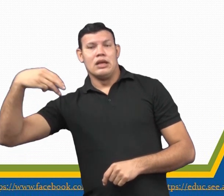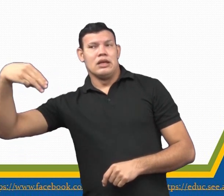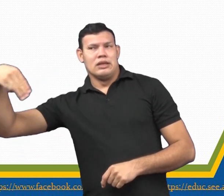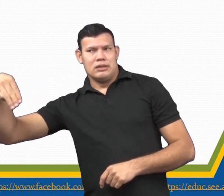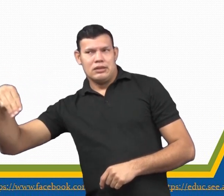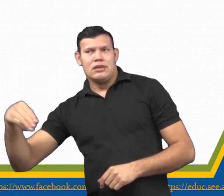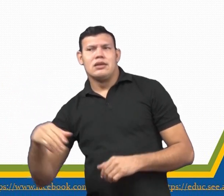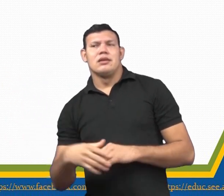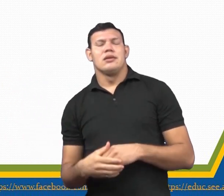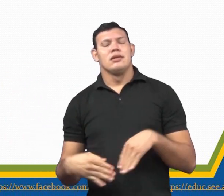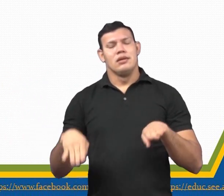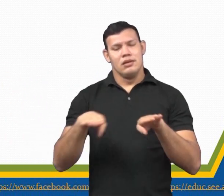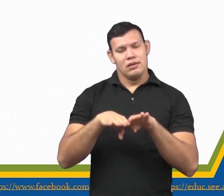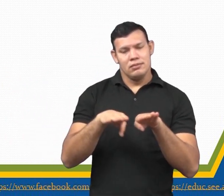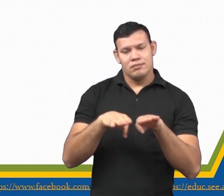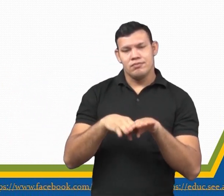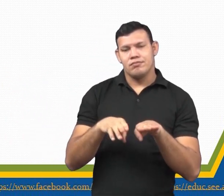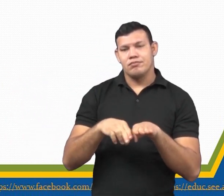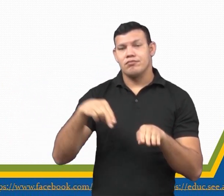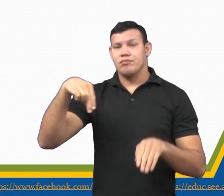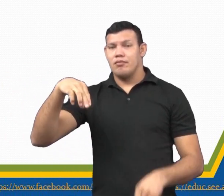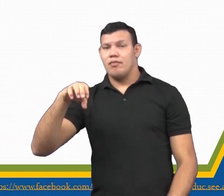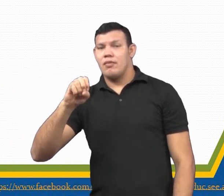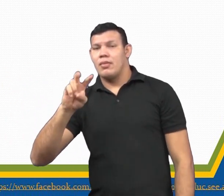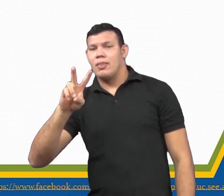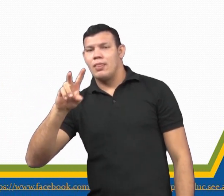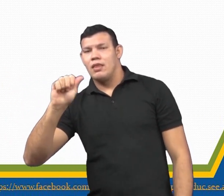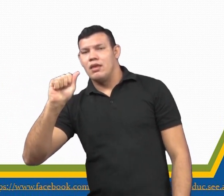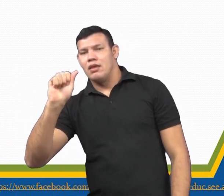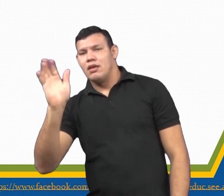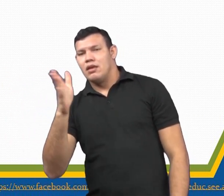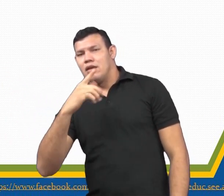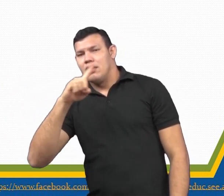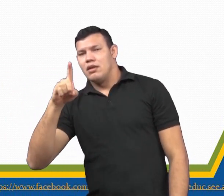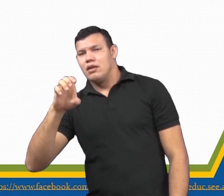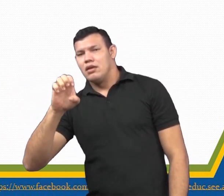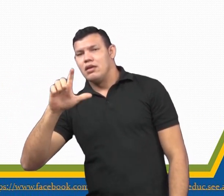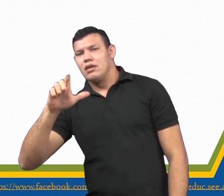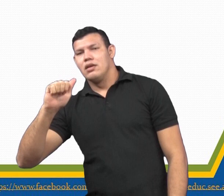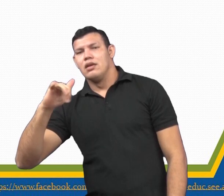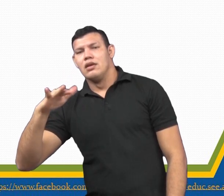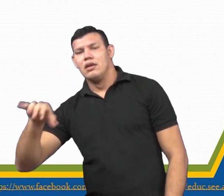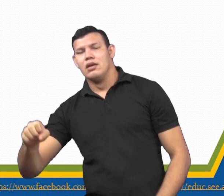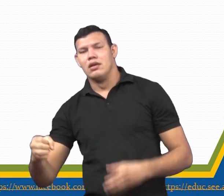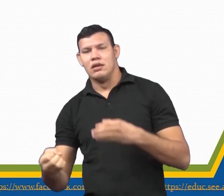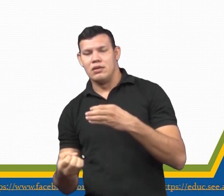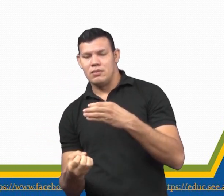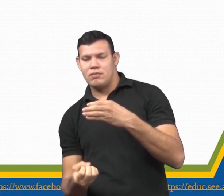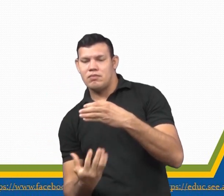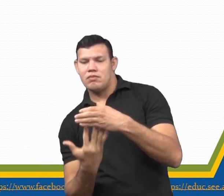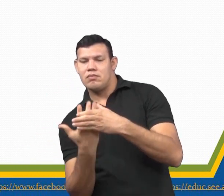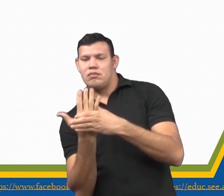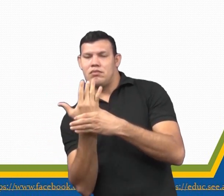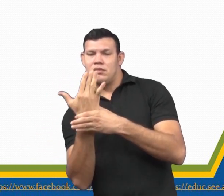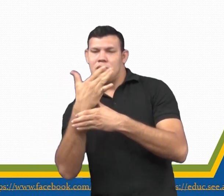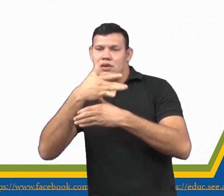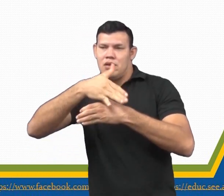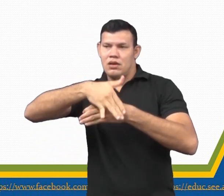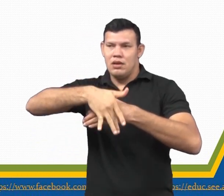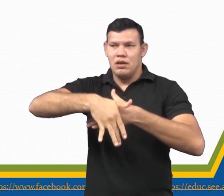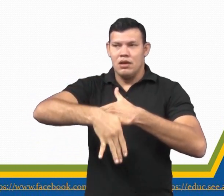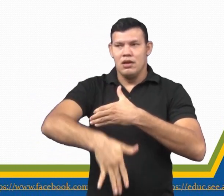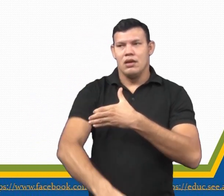grandes atividades vulcânicas de ilhas menores formadas por atóis e corais. Eis aí 2